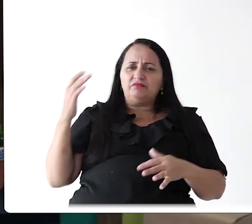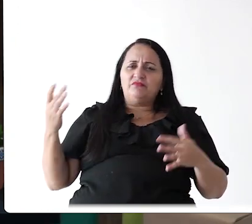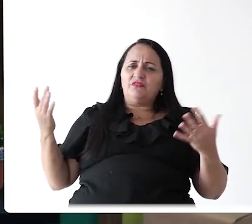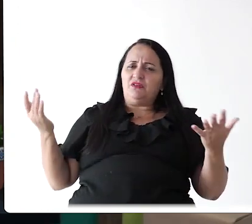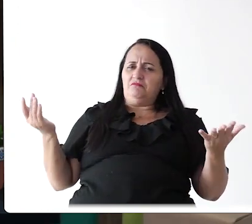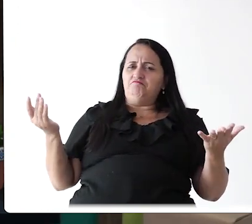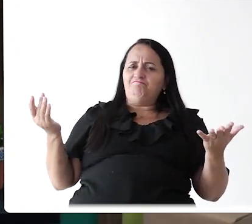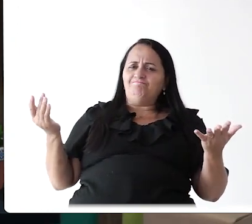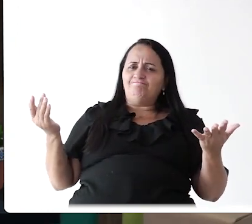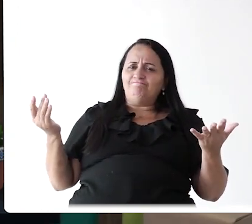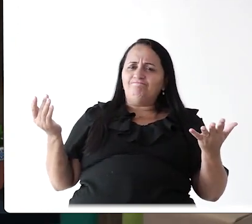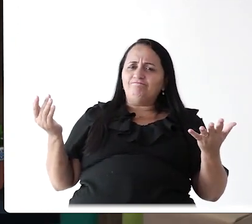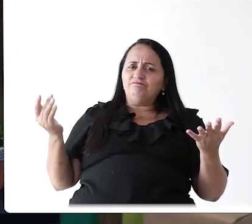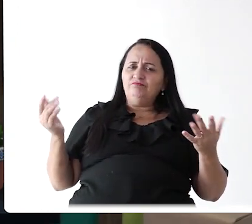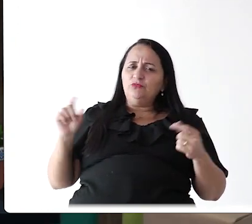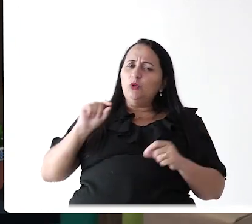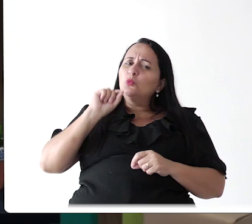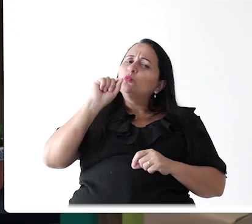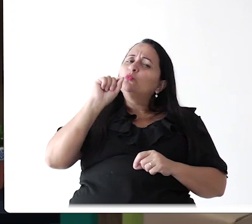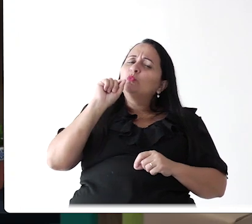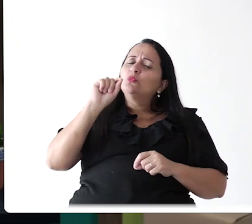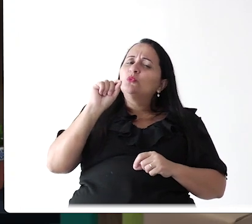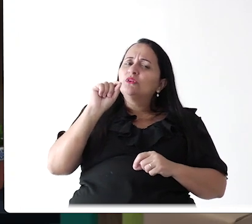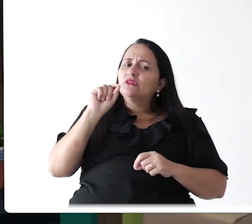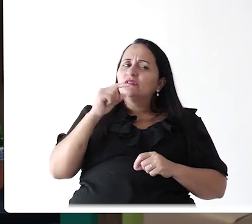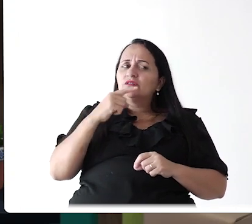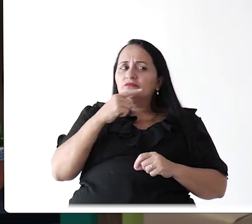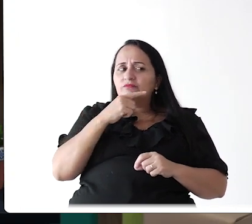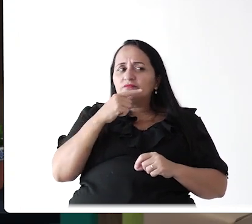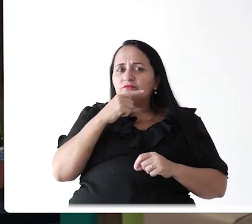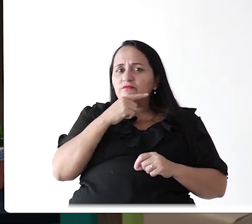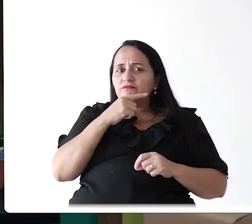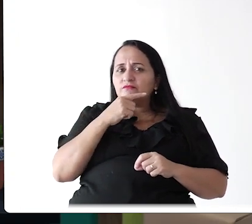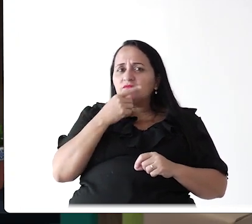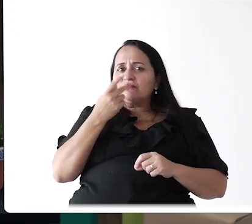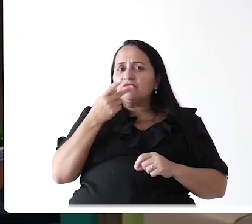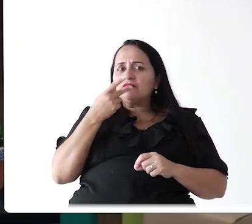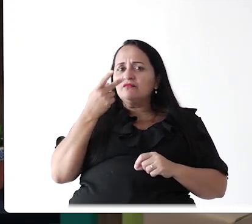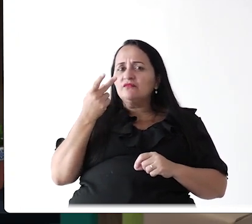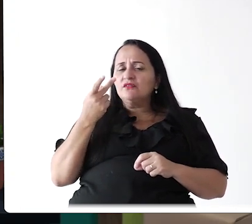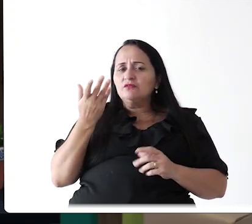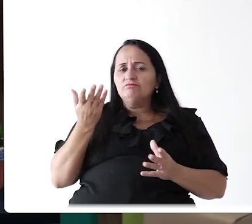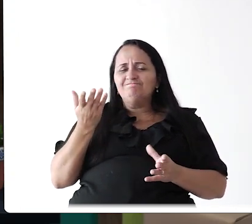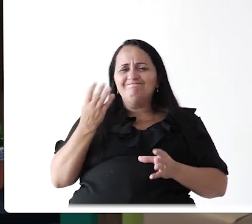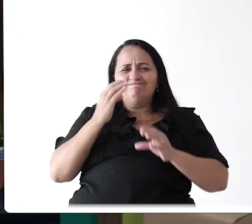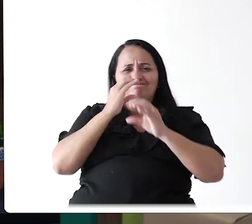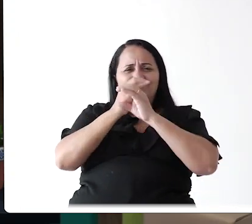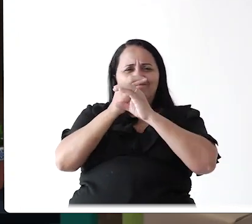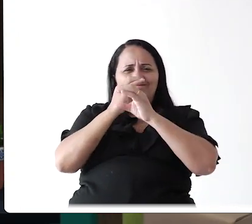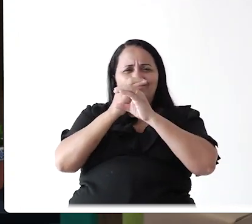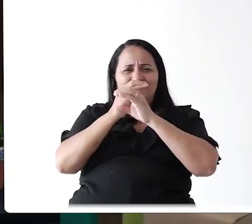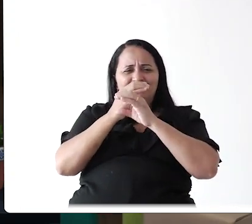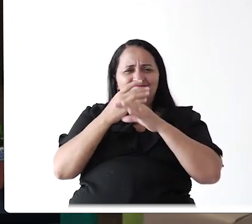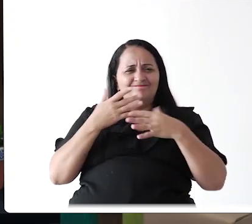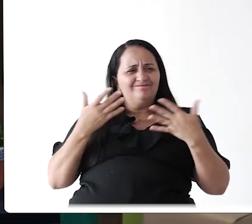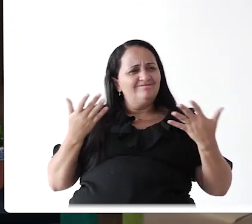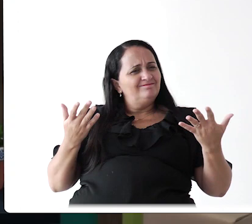O que será que esse autor quis dizer? Viram como é a comunicação quando está